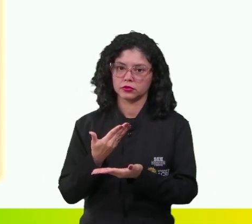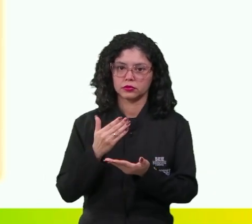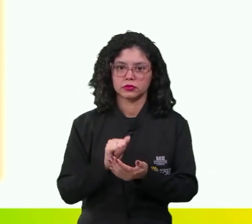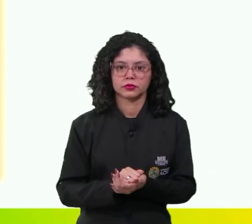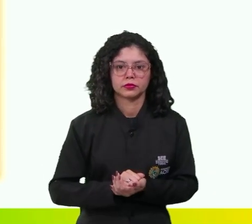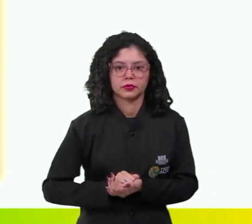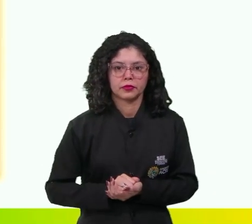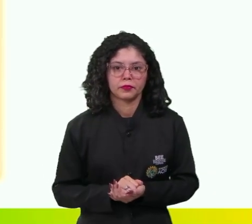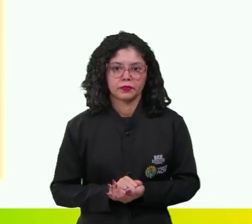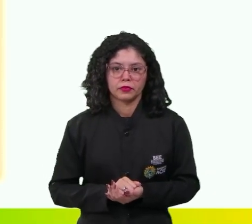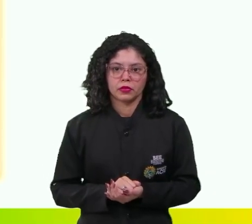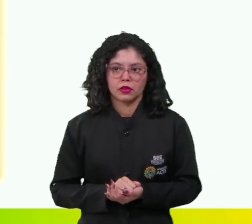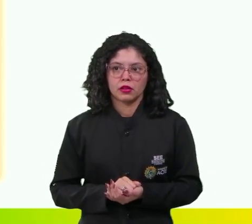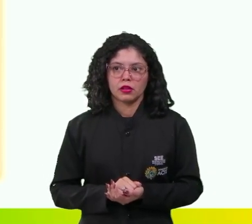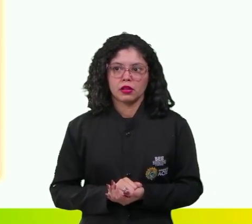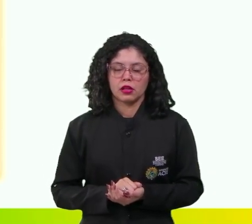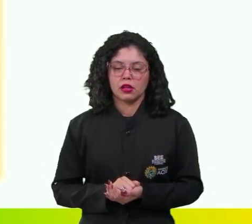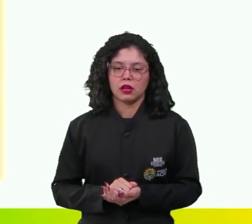aí vai.